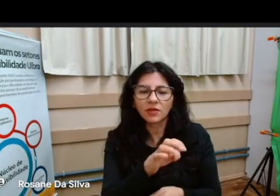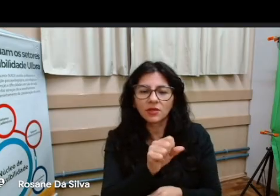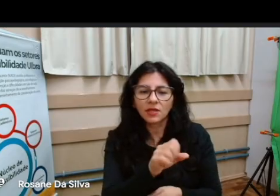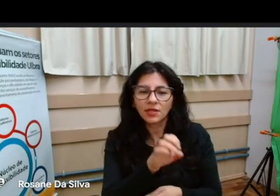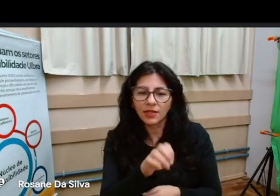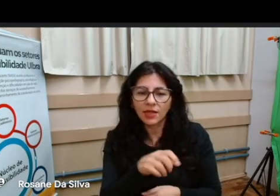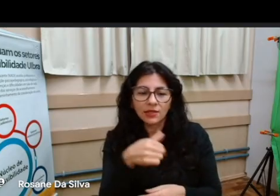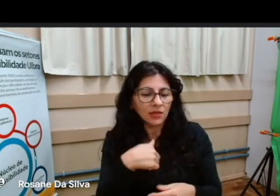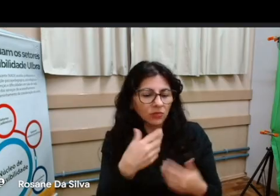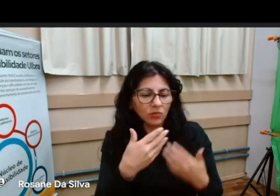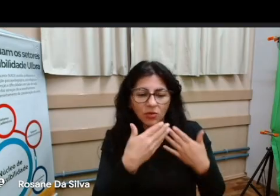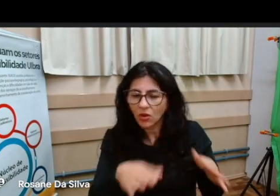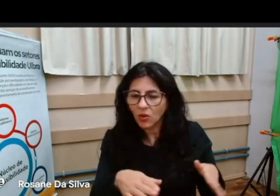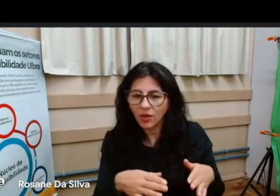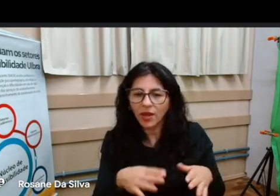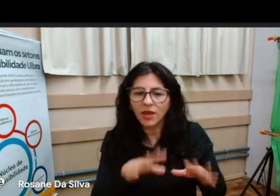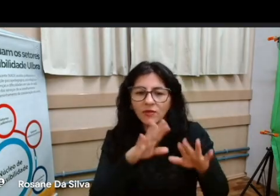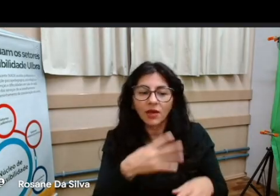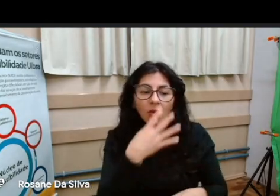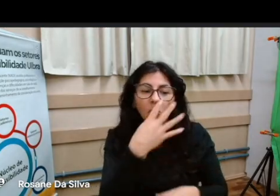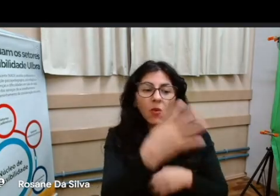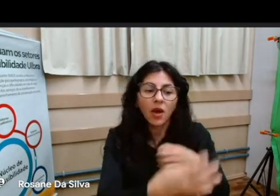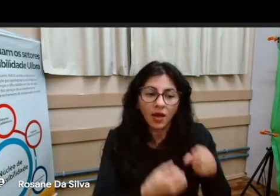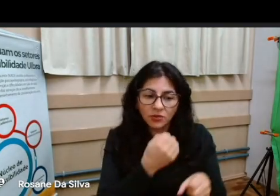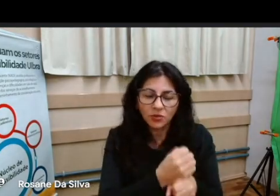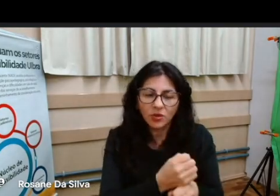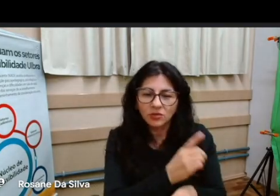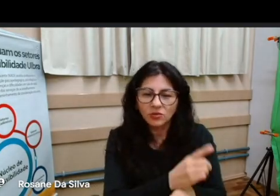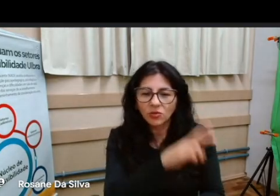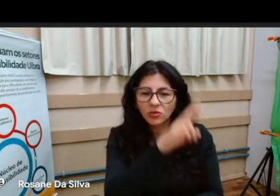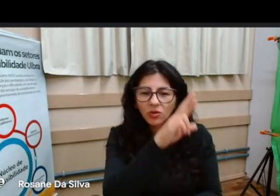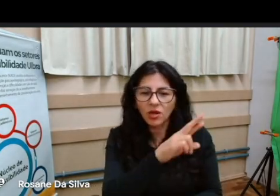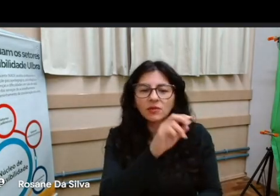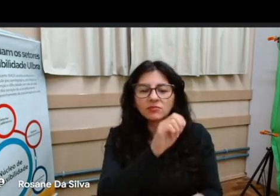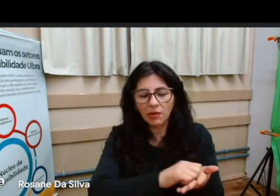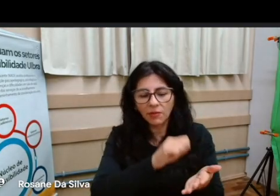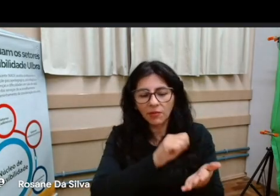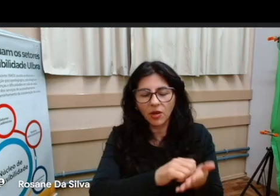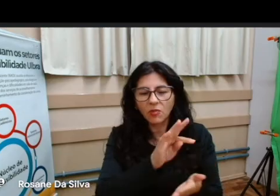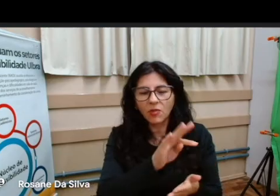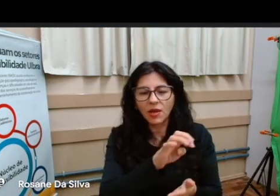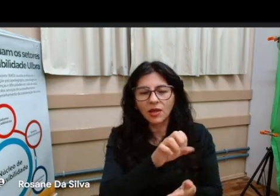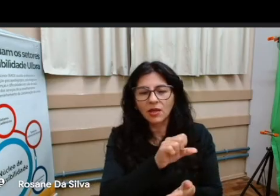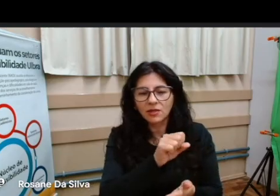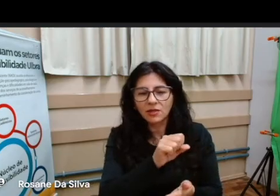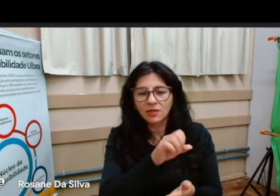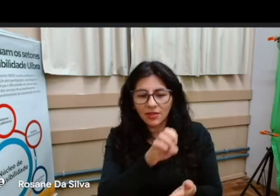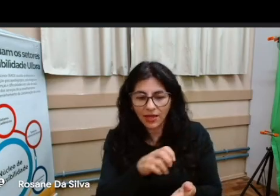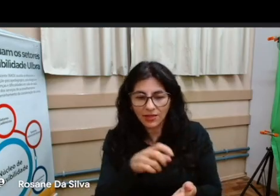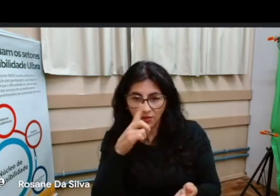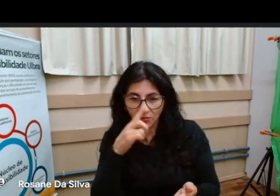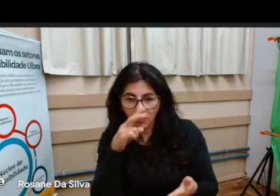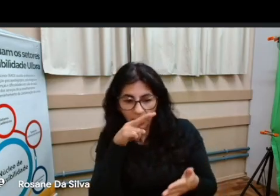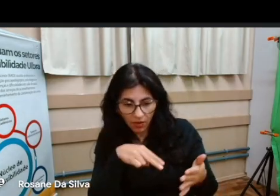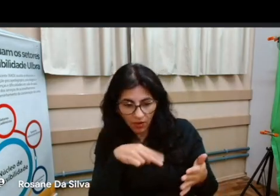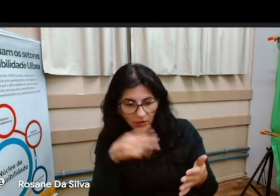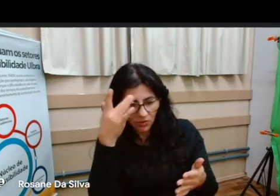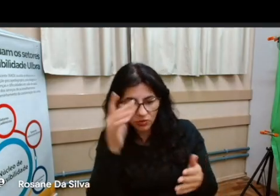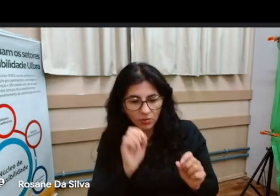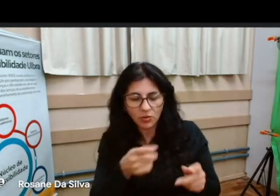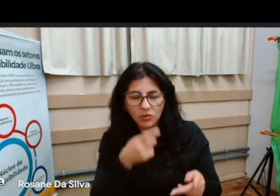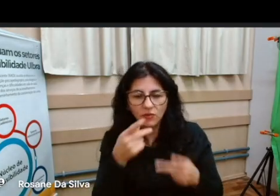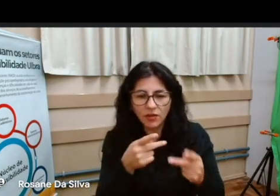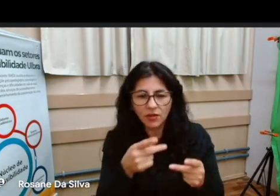doutorado e escrever uma tese que a minha mãe não sabe do que eu tô falando ã então eh eu acho que